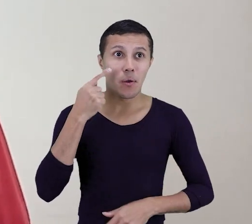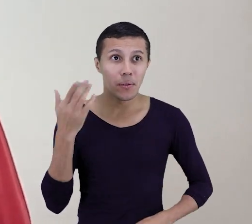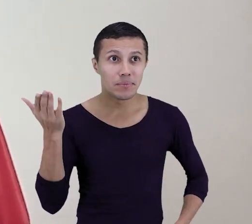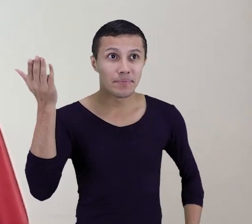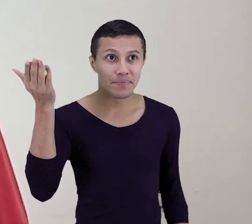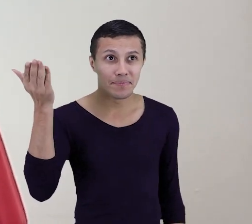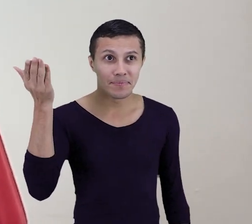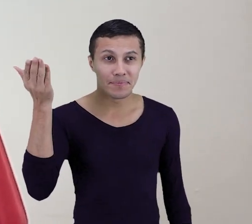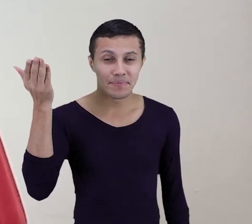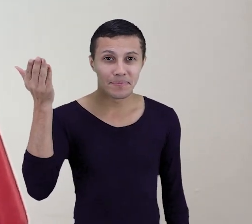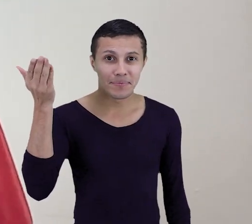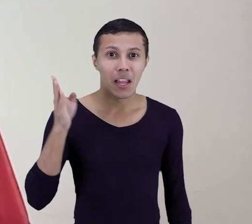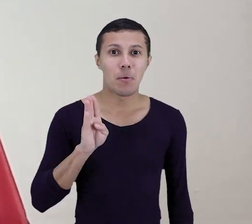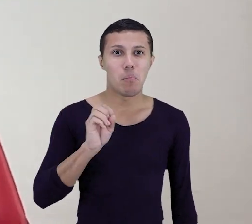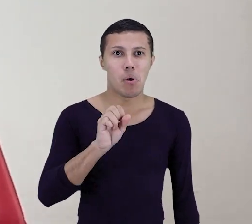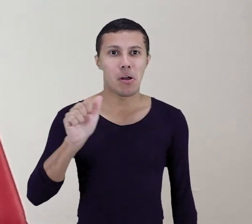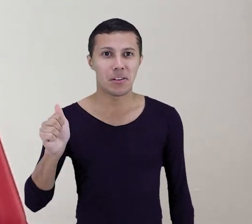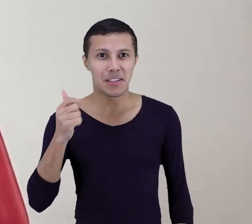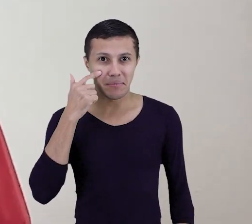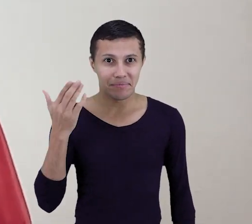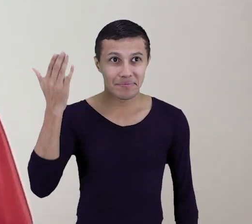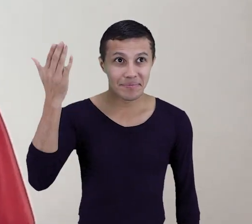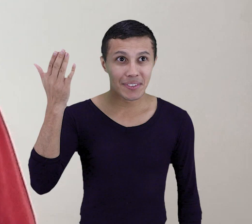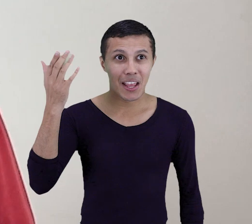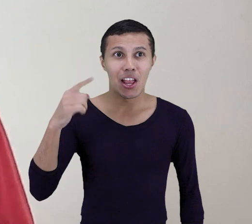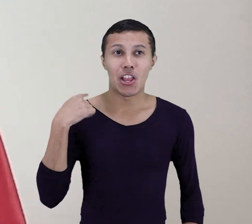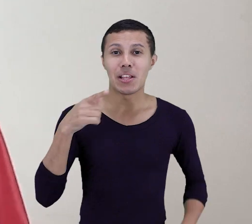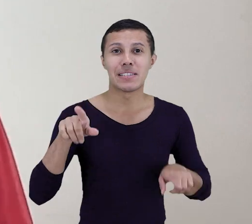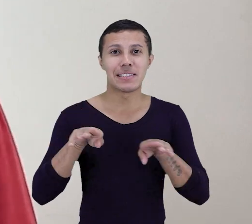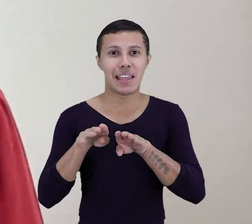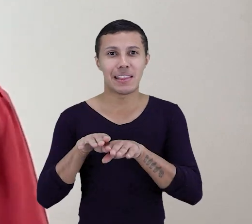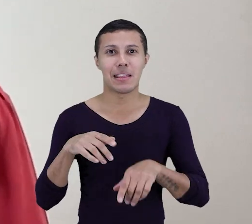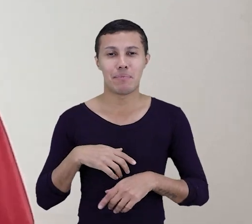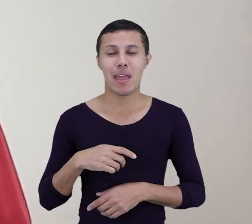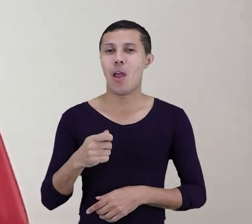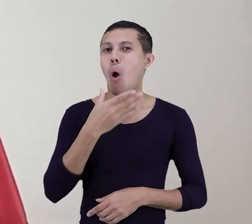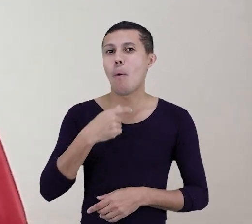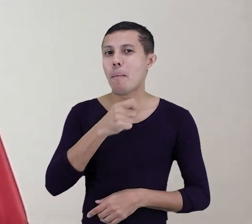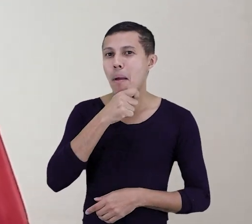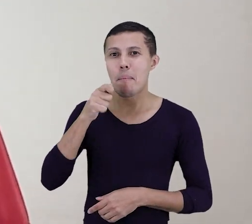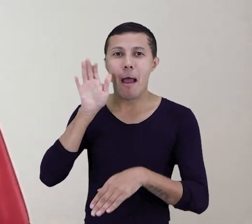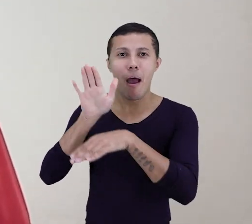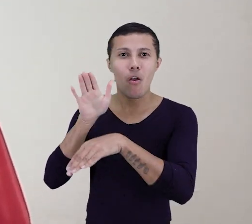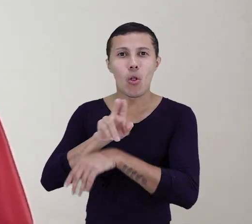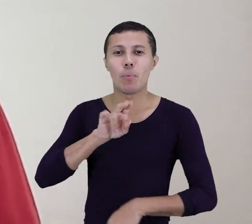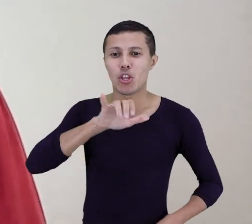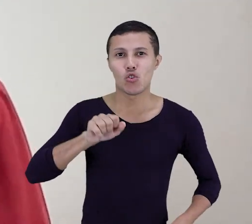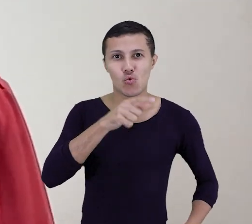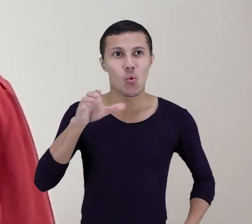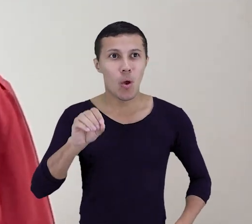evento realizado pela Bossa Nova, da Bossa Nova nós temos o João Klepper, que é amapaense. Possibilitou,